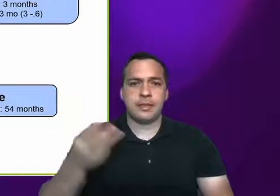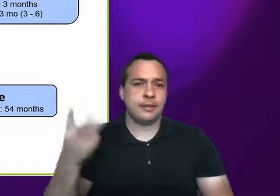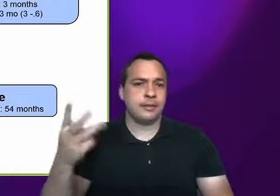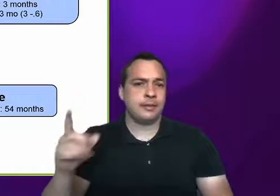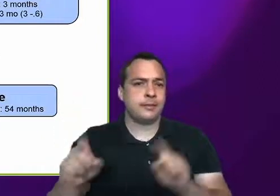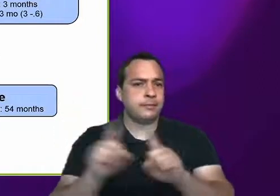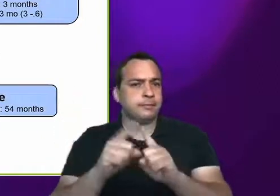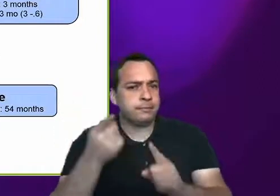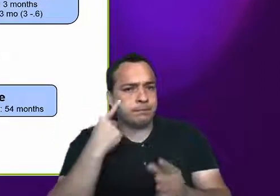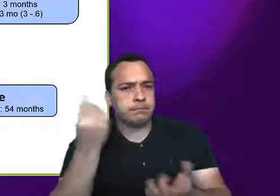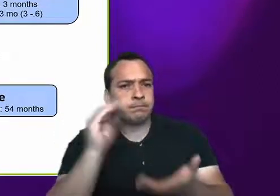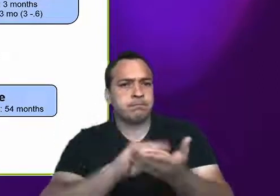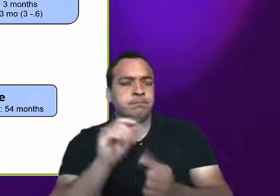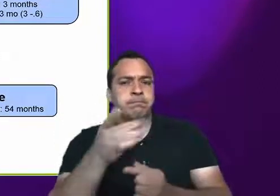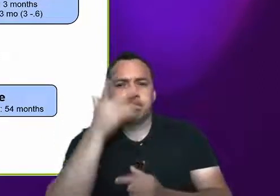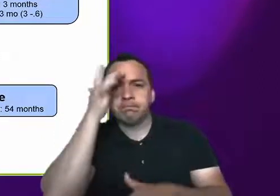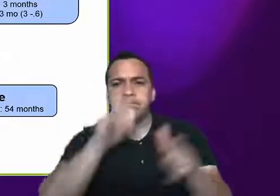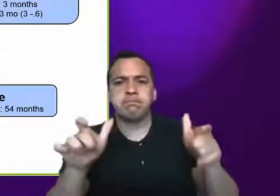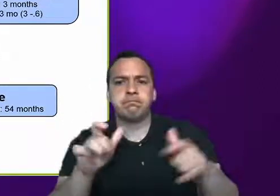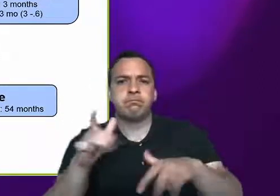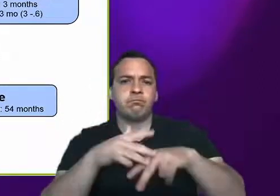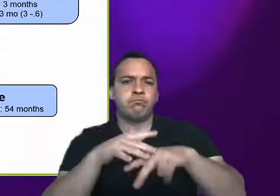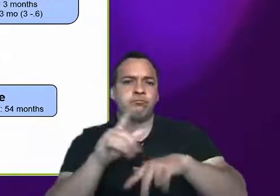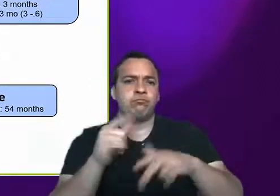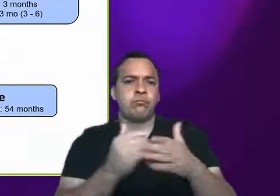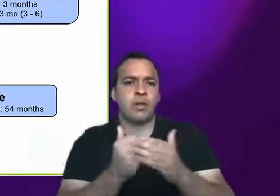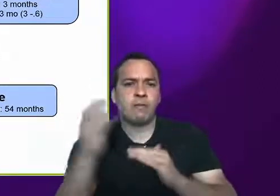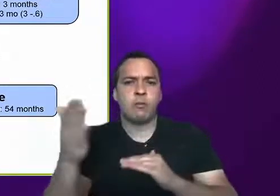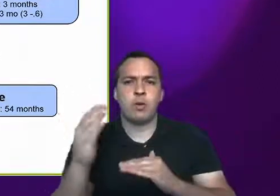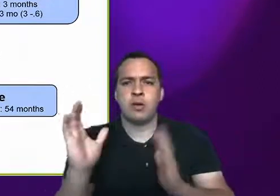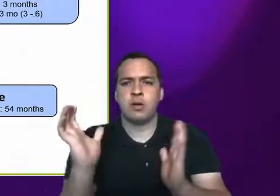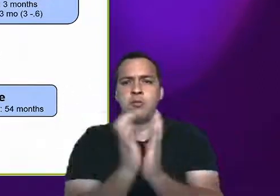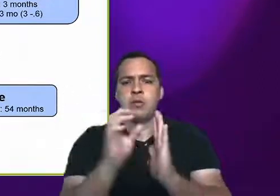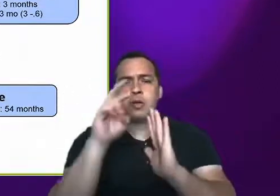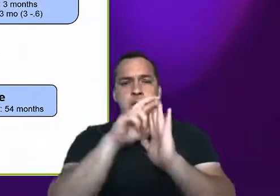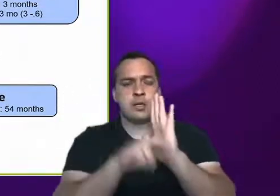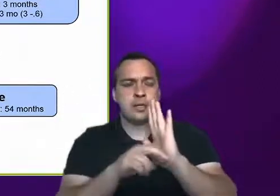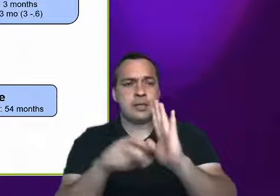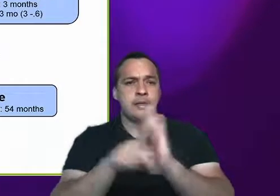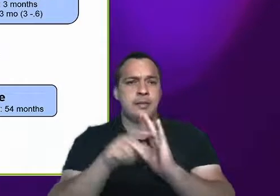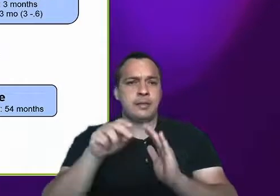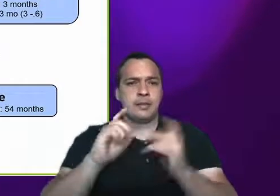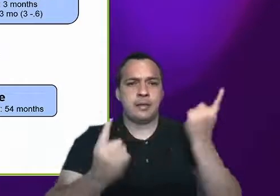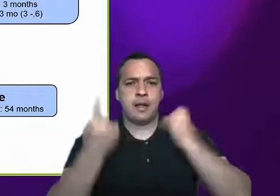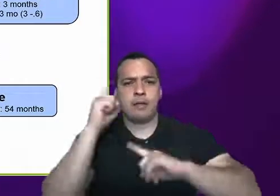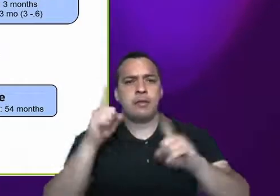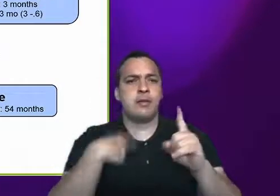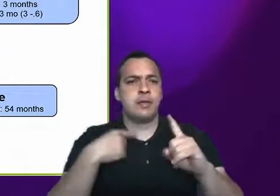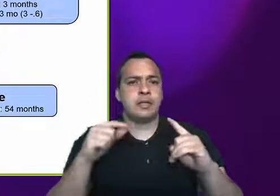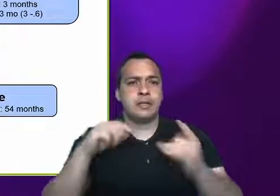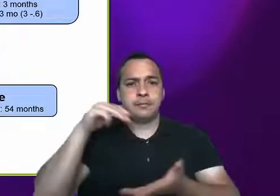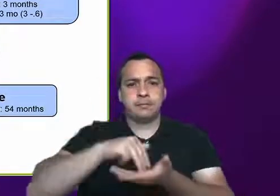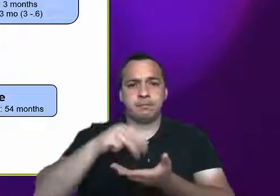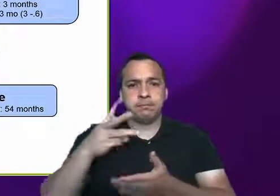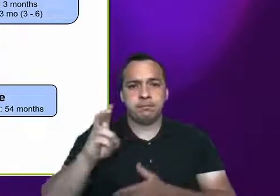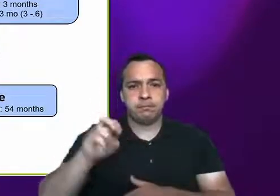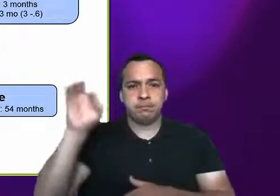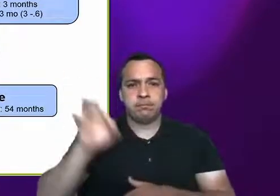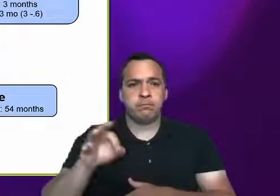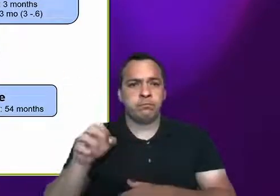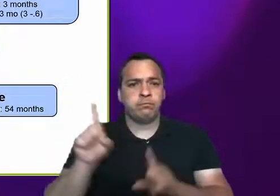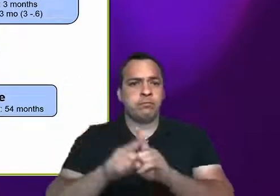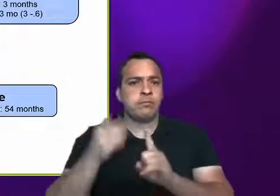fase 2B3, no qual consideramos pacientes que estão fora do critério de Milão, com mínimo